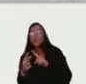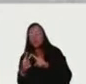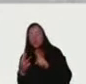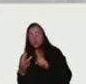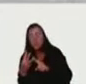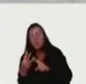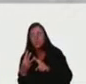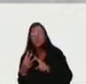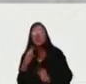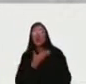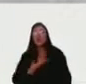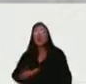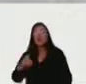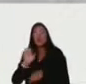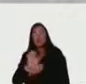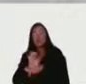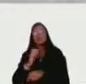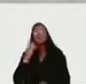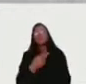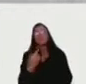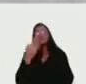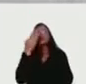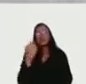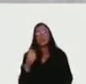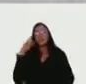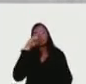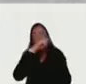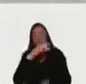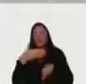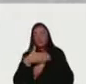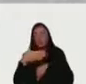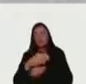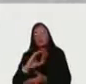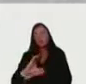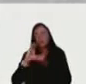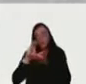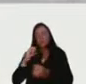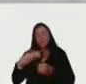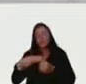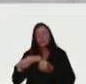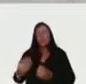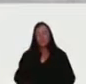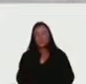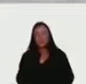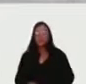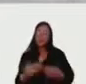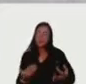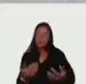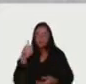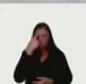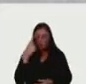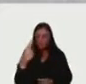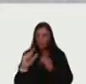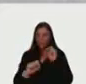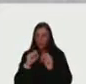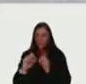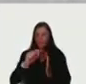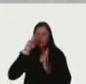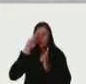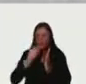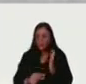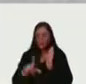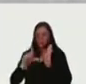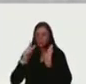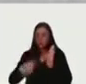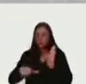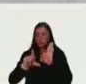quão difícil é essas participações em conselhos municipais. Então, a ideia é realmente reler toda essa legislação e